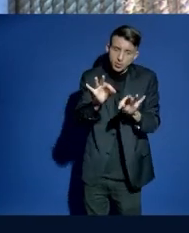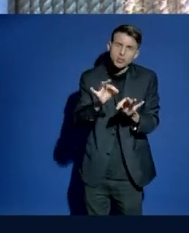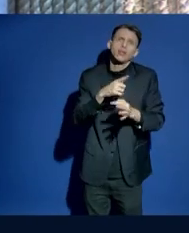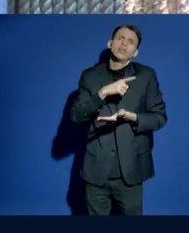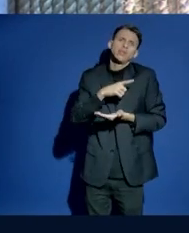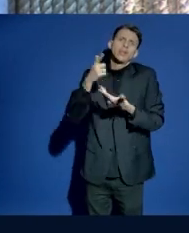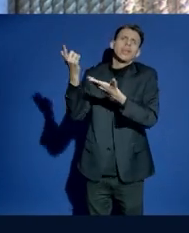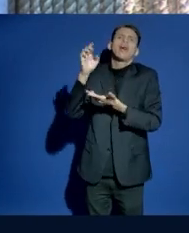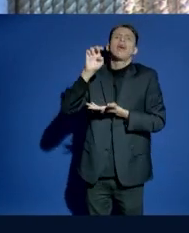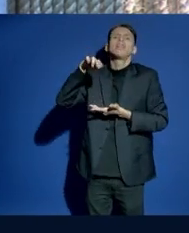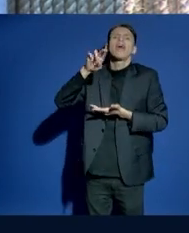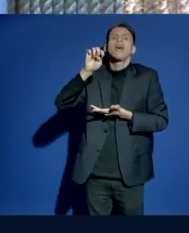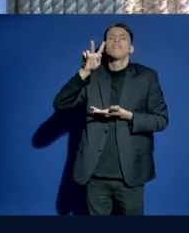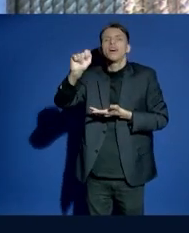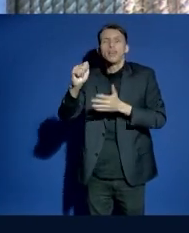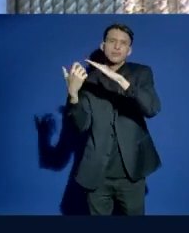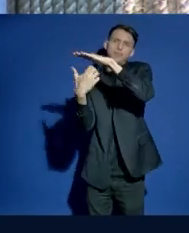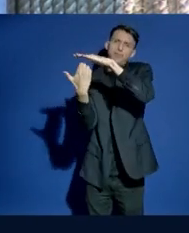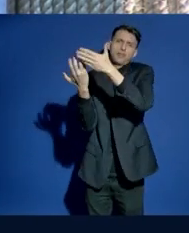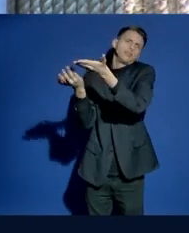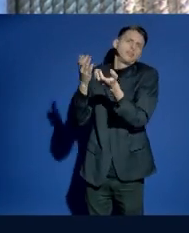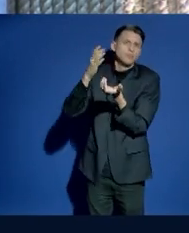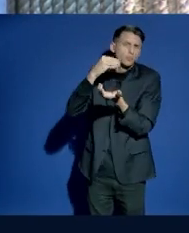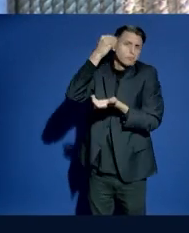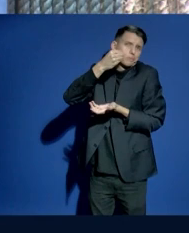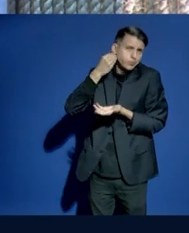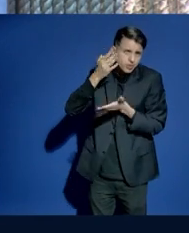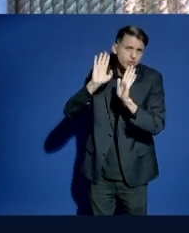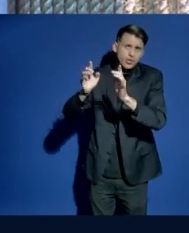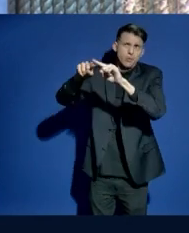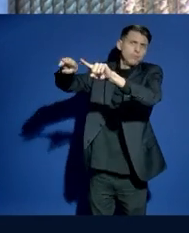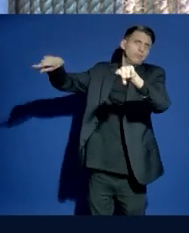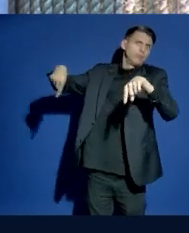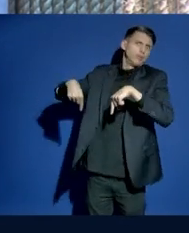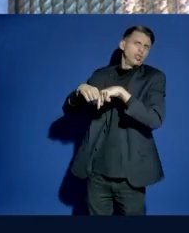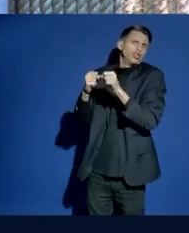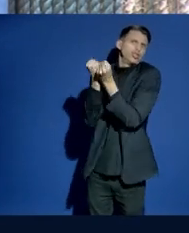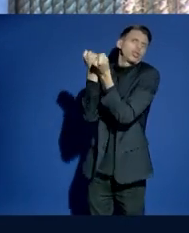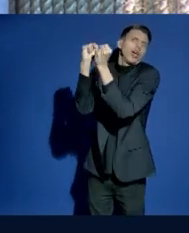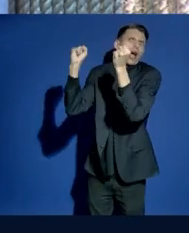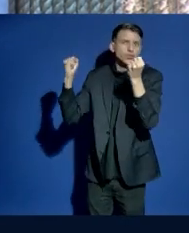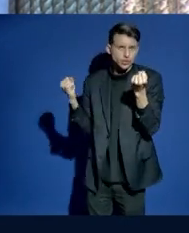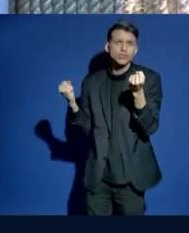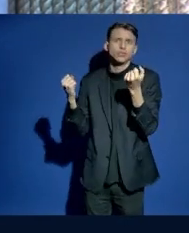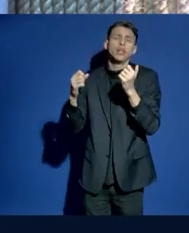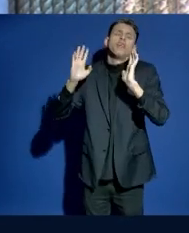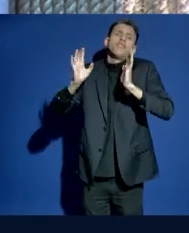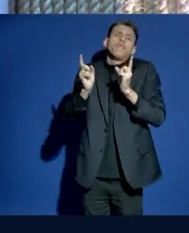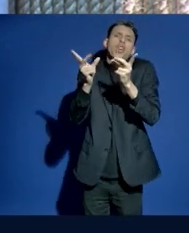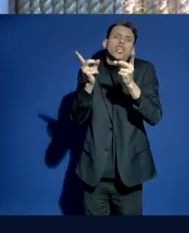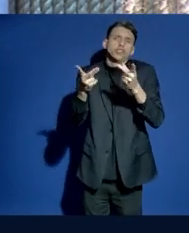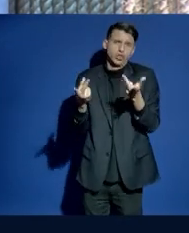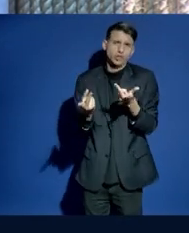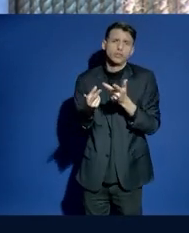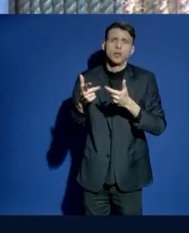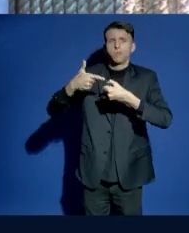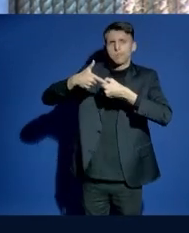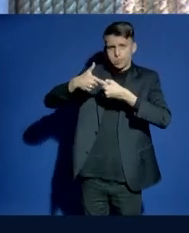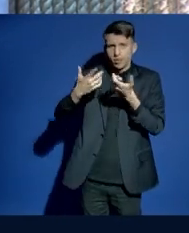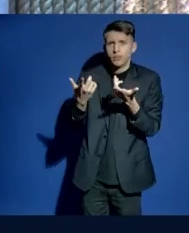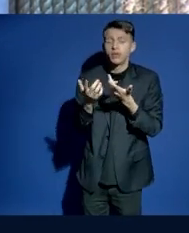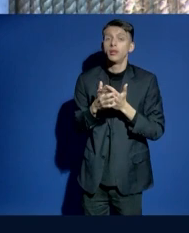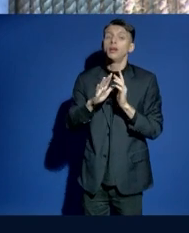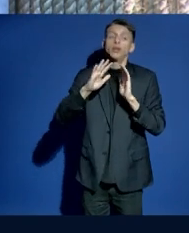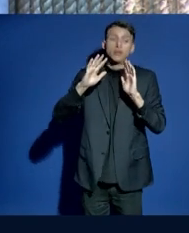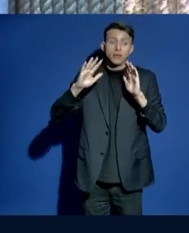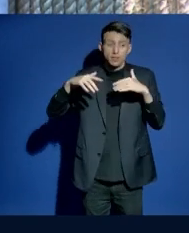tipo Maneva da vida ou pessoa envolvida aí no mundo de petróleo e a gente acabou lidando com um desafio de ter